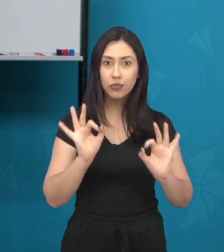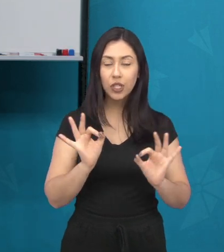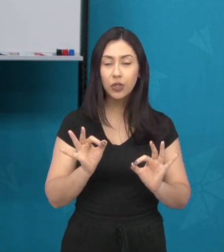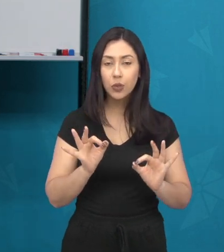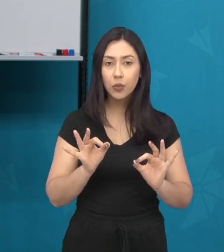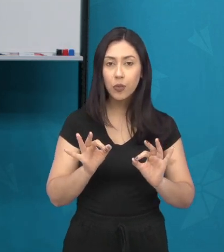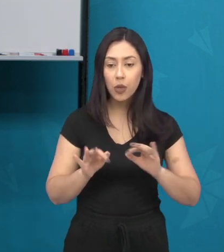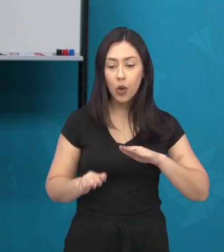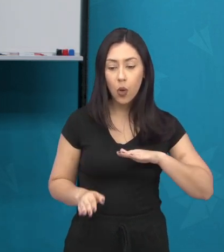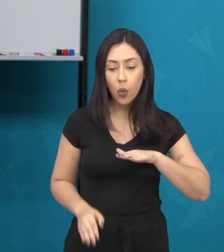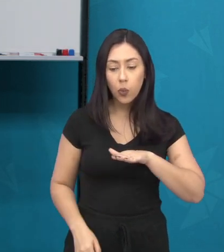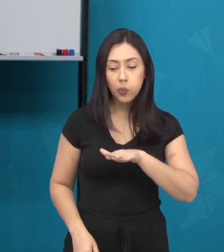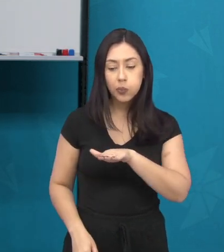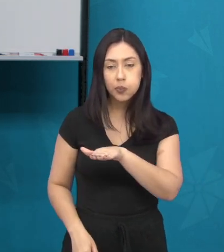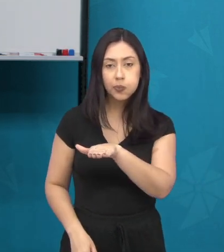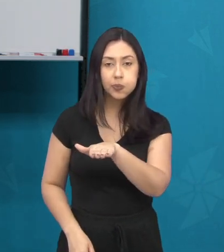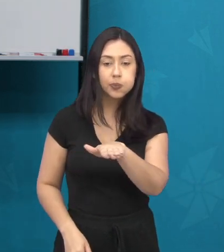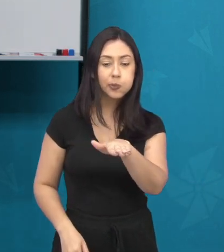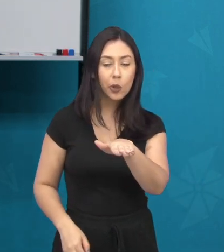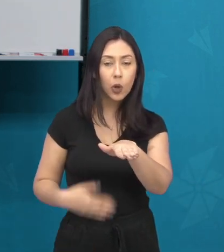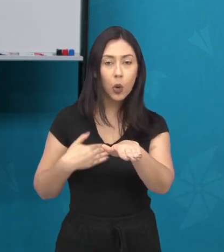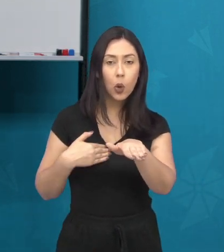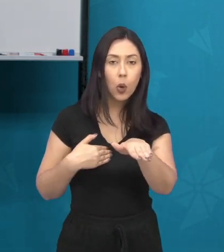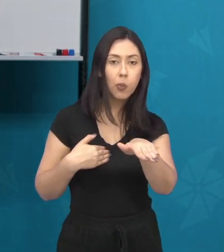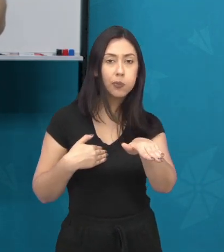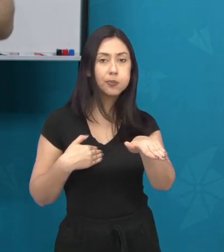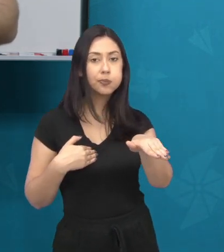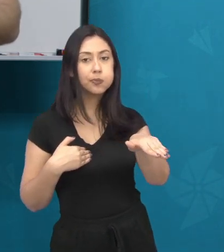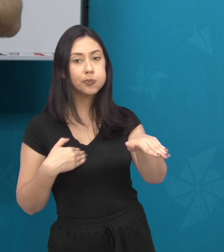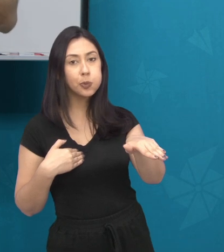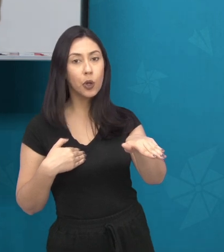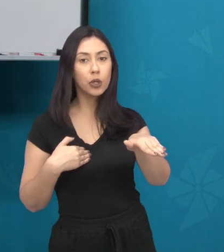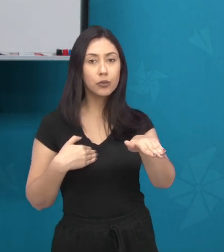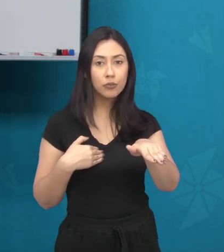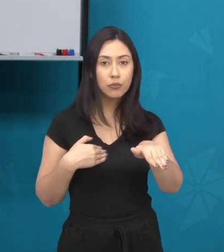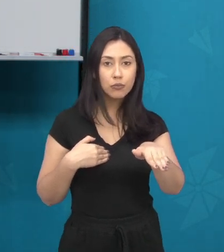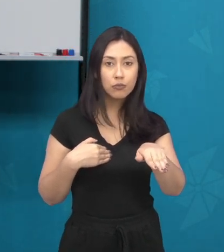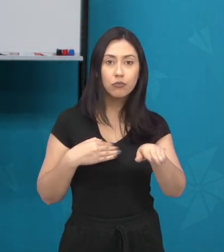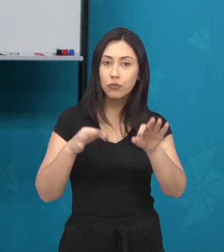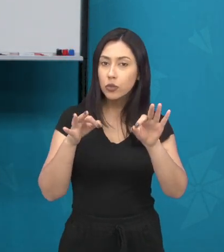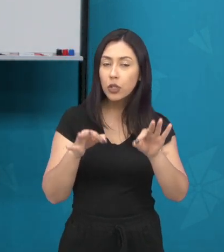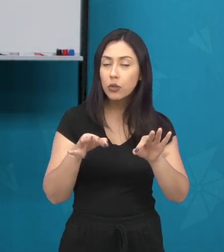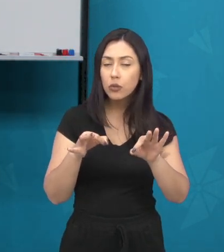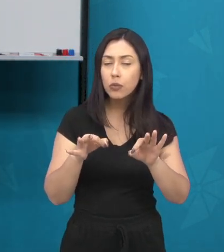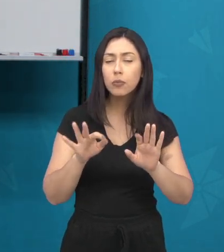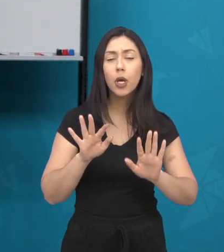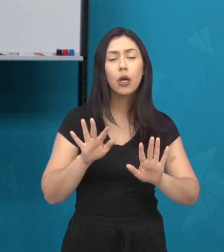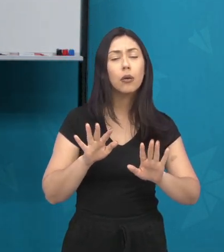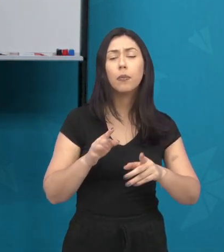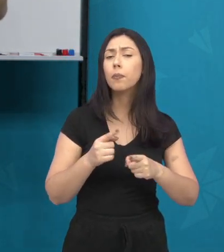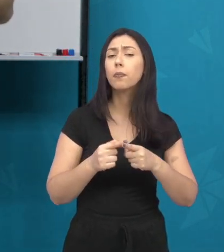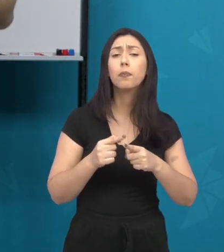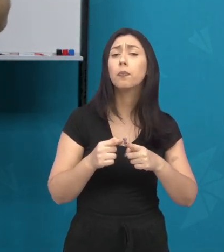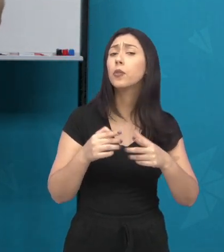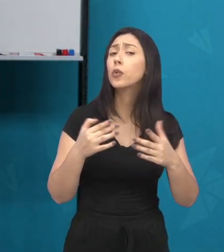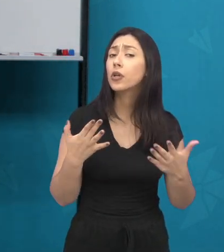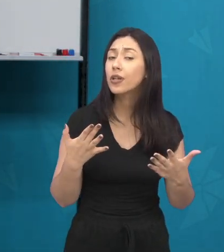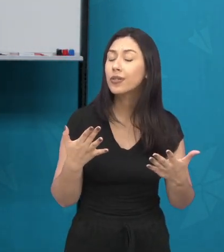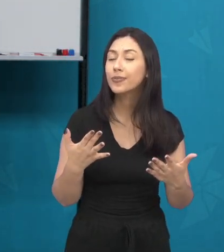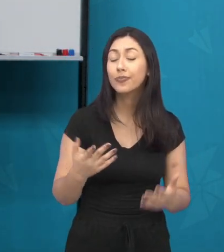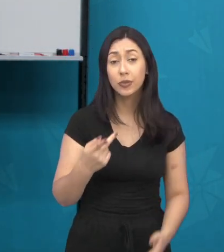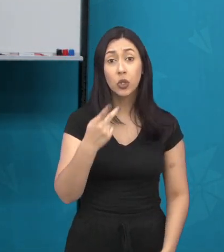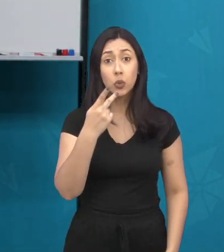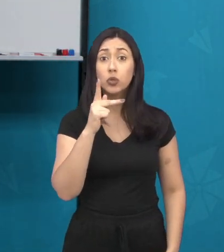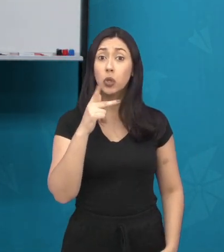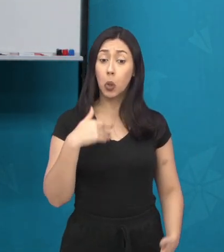tende a começar a curva você sente o seu corpo indo pro lado por que disso o seu corpo por estar no estado